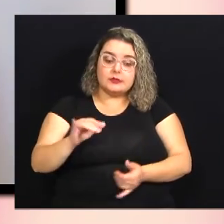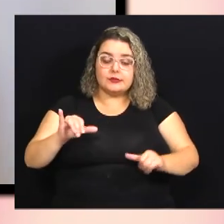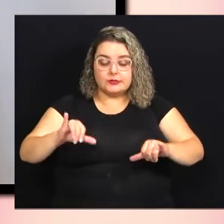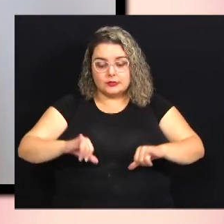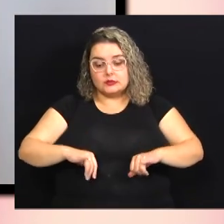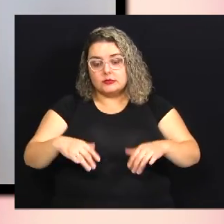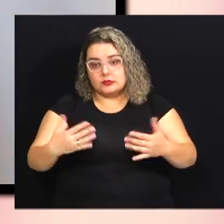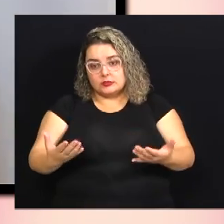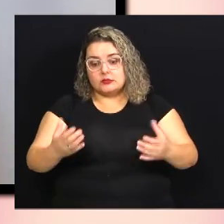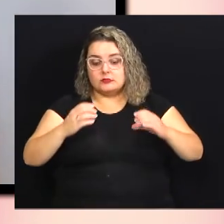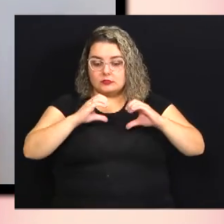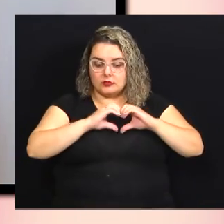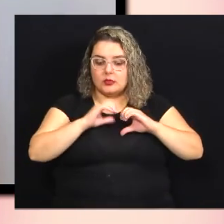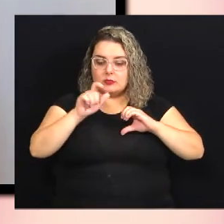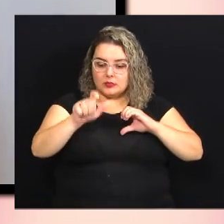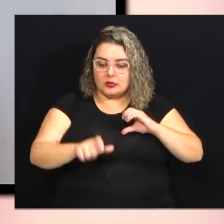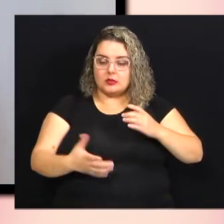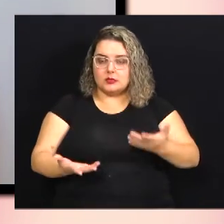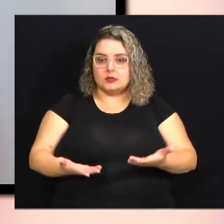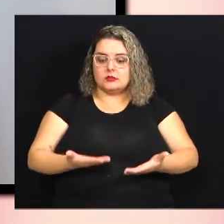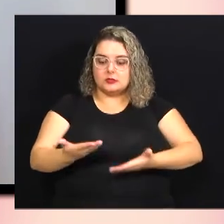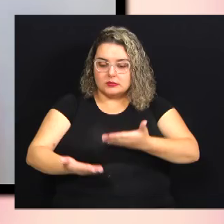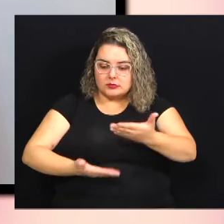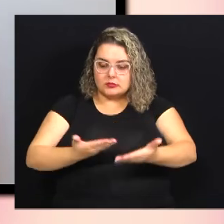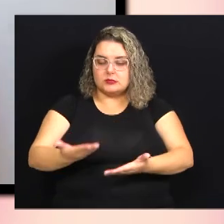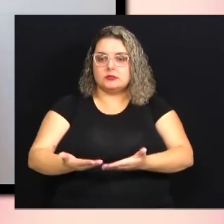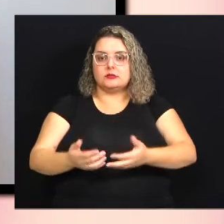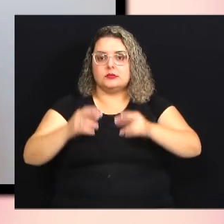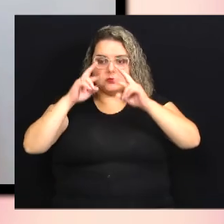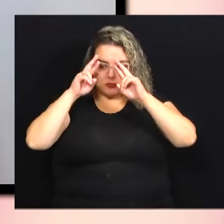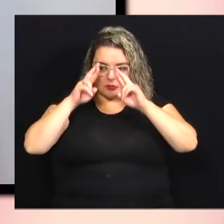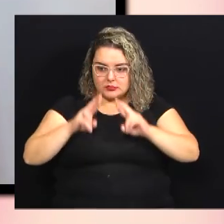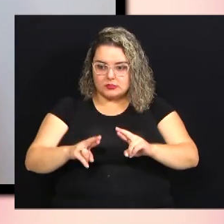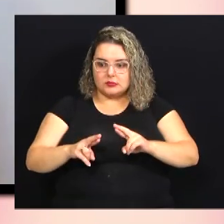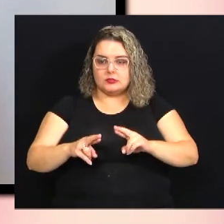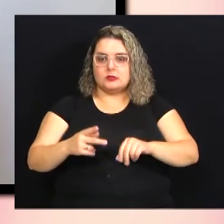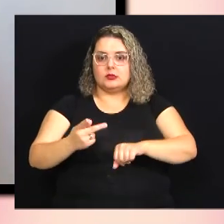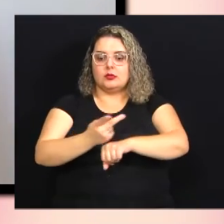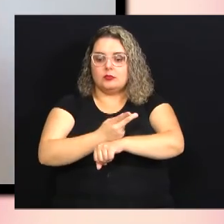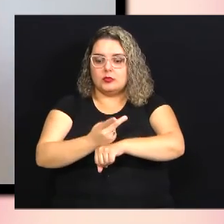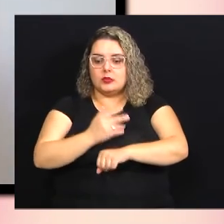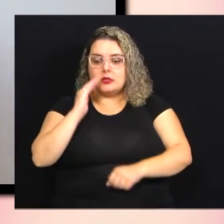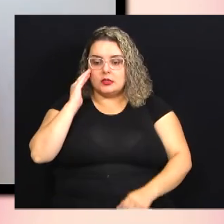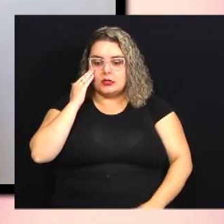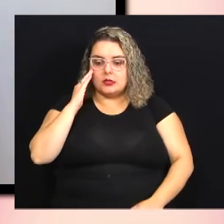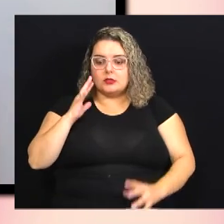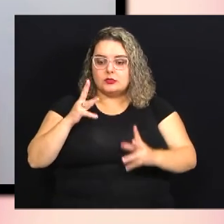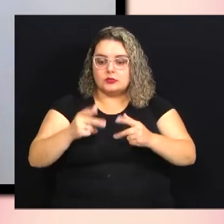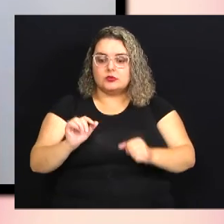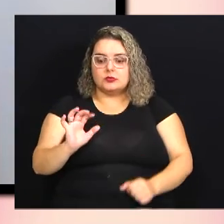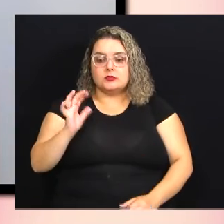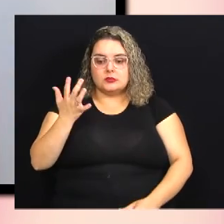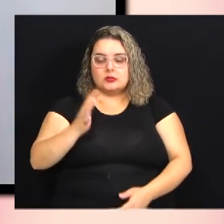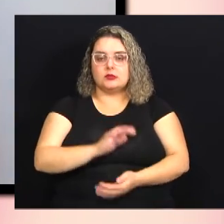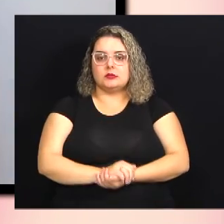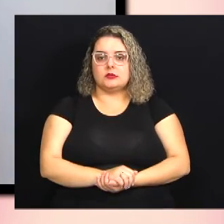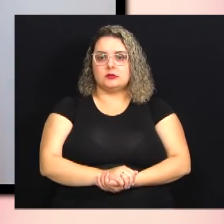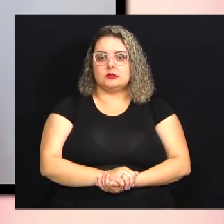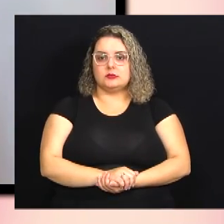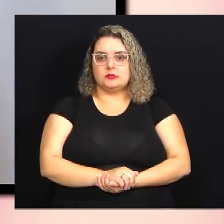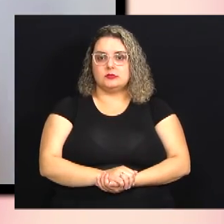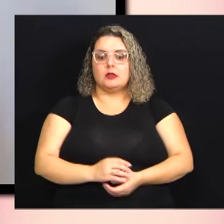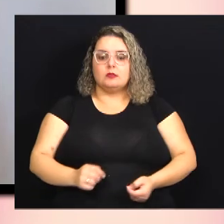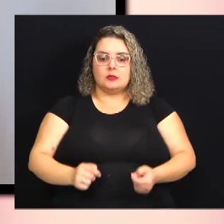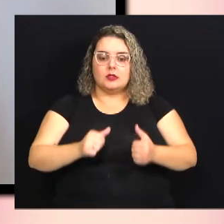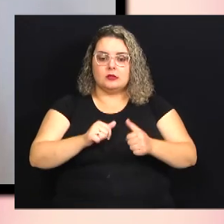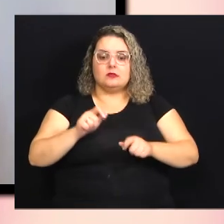é sofrido, mas o amor pela pessoa que está sendo cuidada, o respeito, o procurar entender o que está acontecendo,